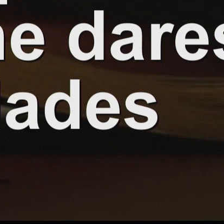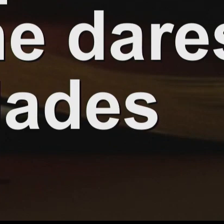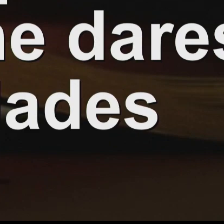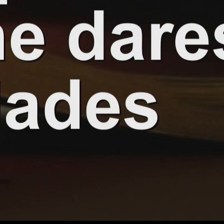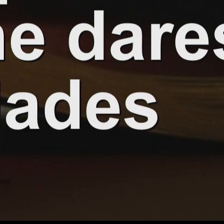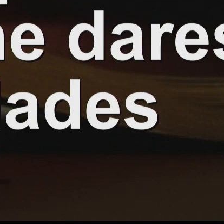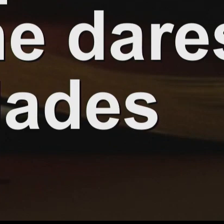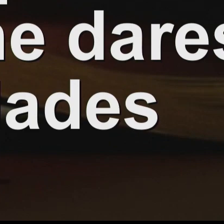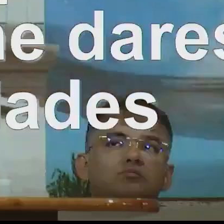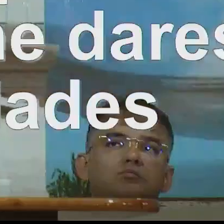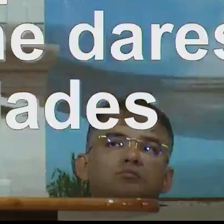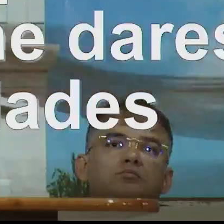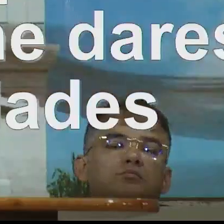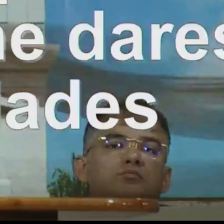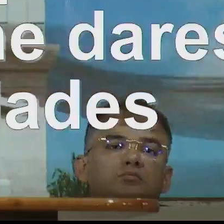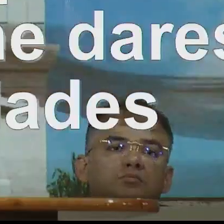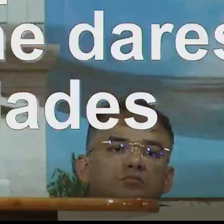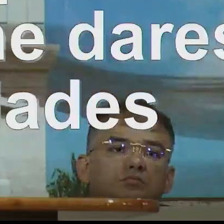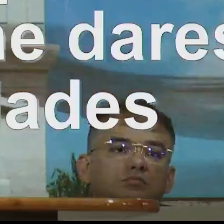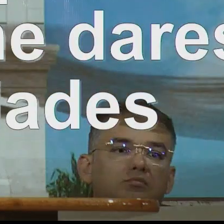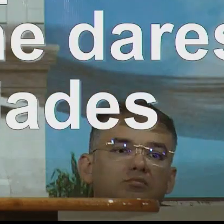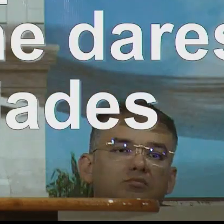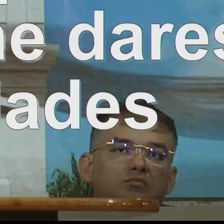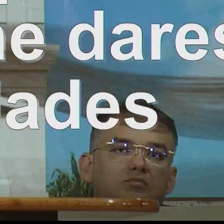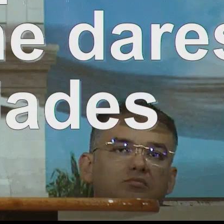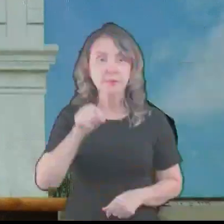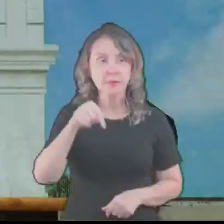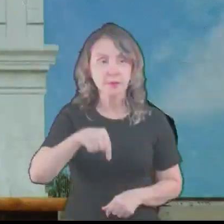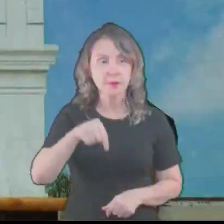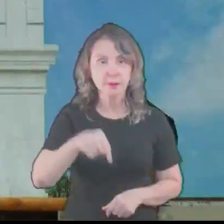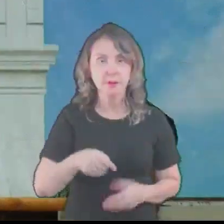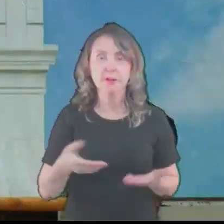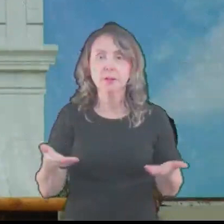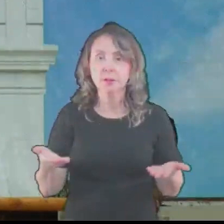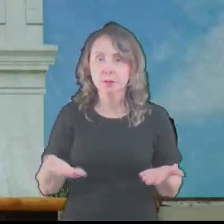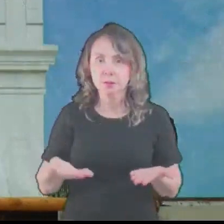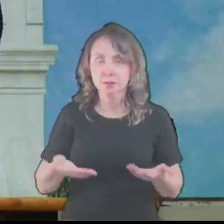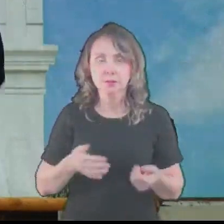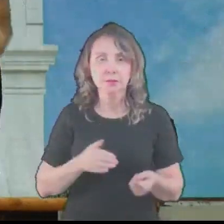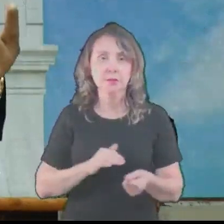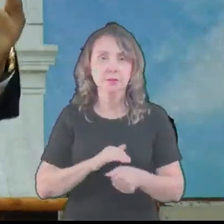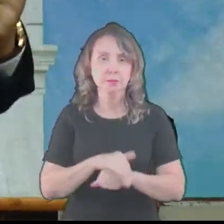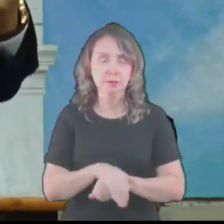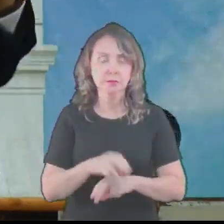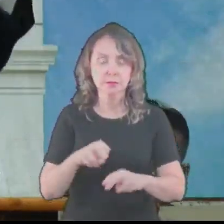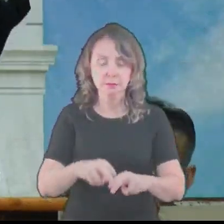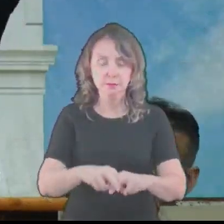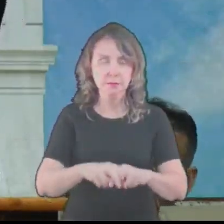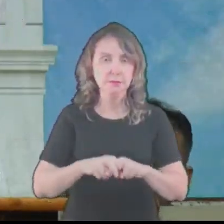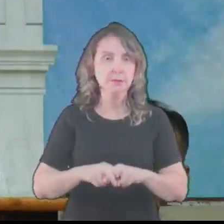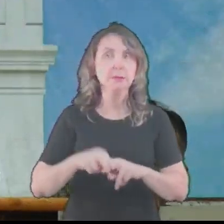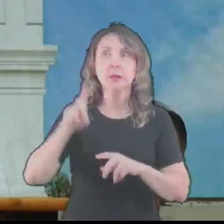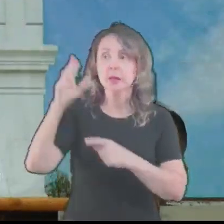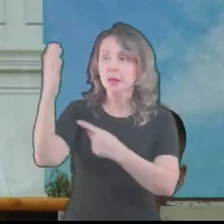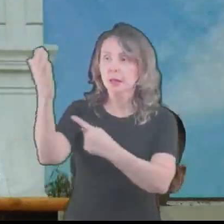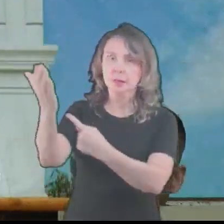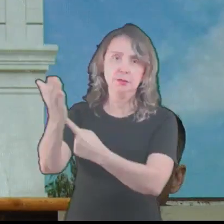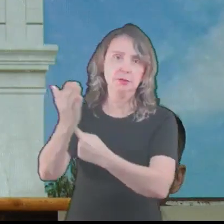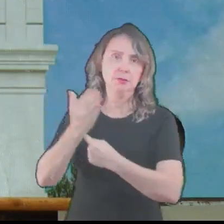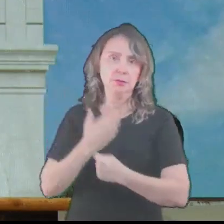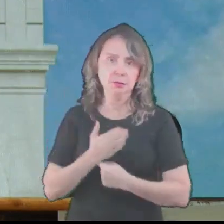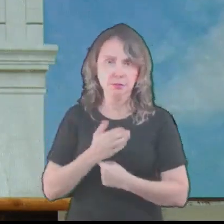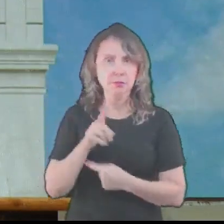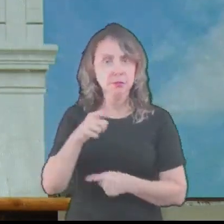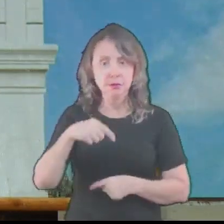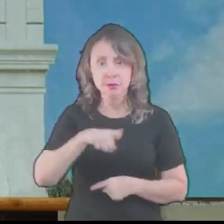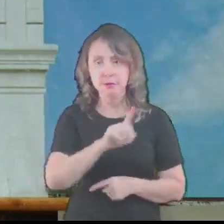Você só está aqui nesta noite por causa da ajuda dele. E você só vai para casa